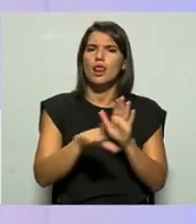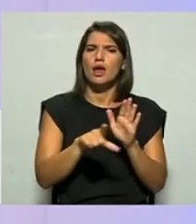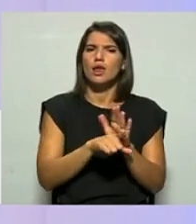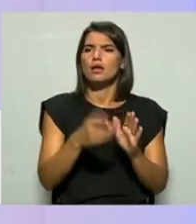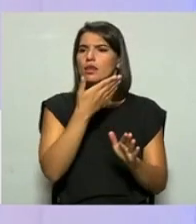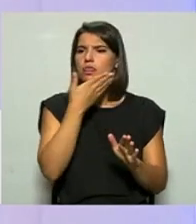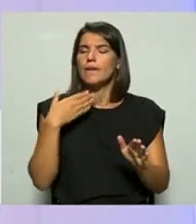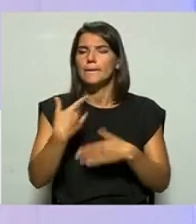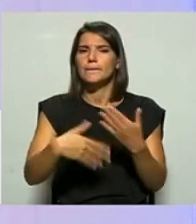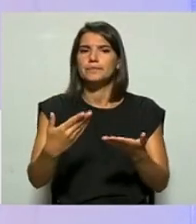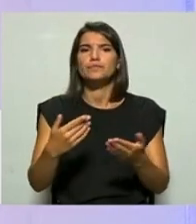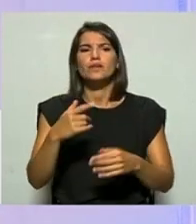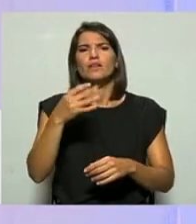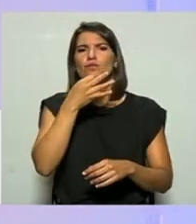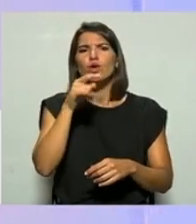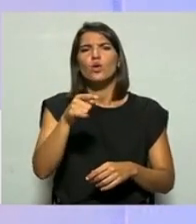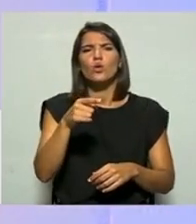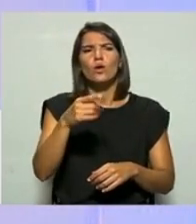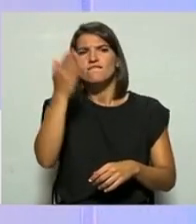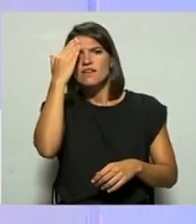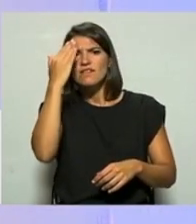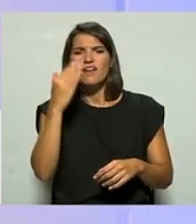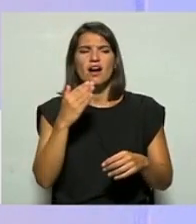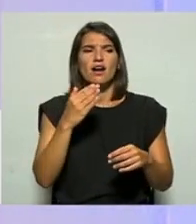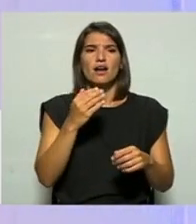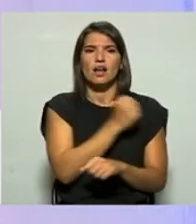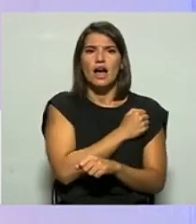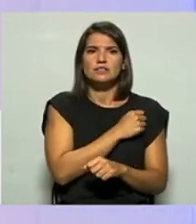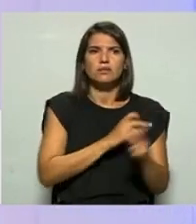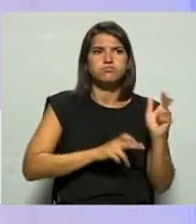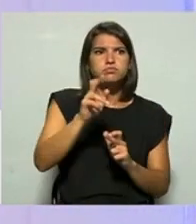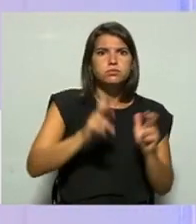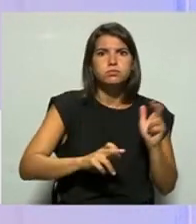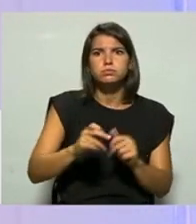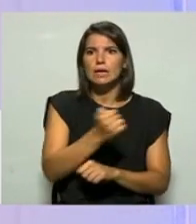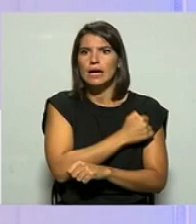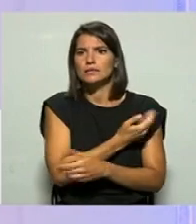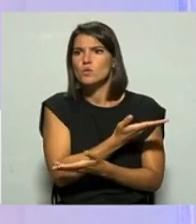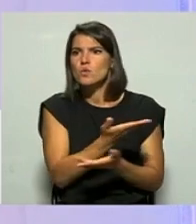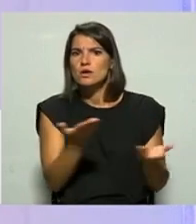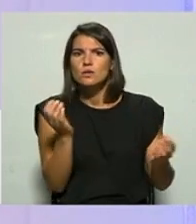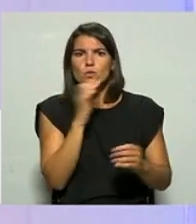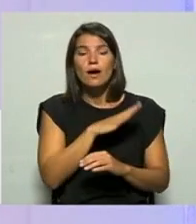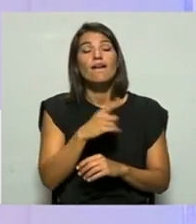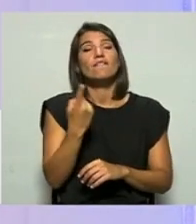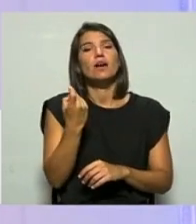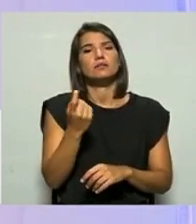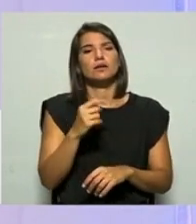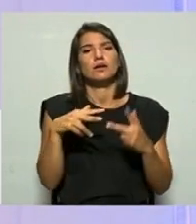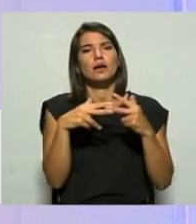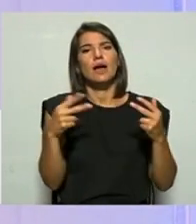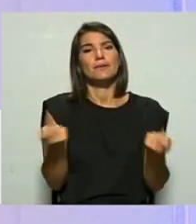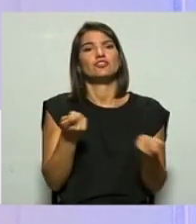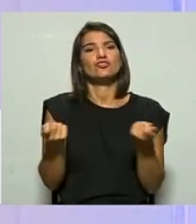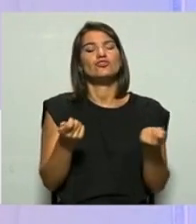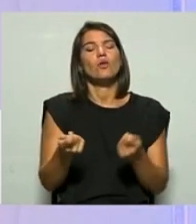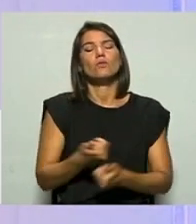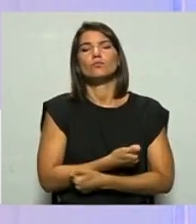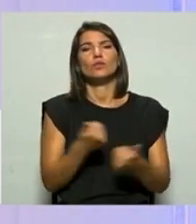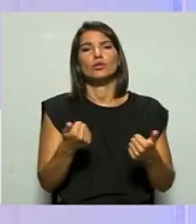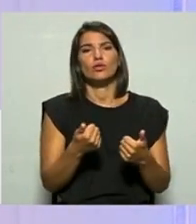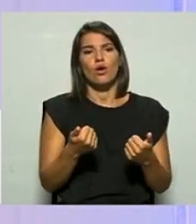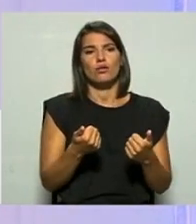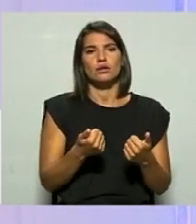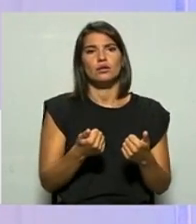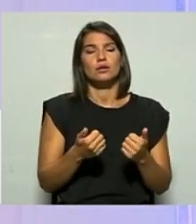conhecimentos fosse aqui muito entende de especulação Imobiliária e de falta de habitação aquele Será que falta é uma estão quebrar é mais eficiente que